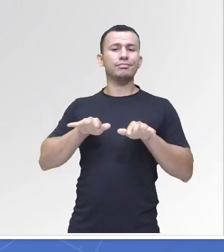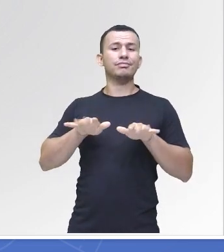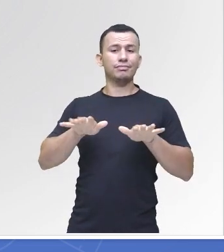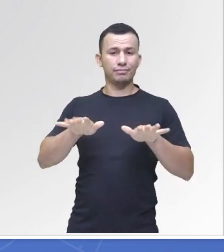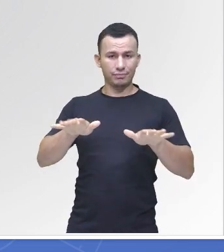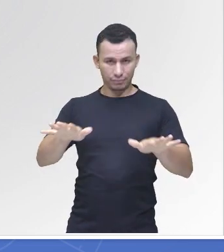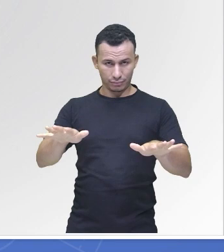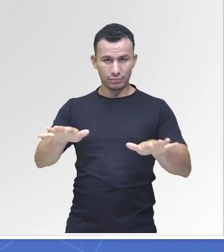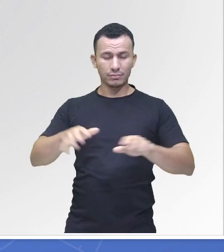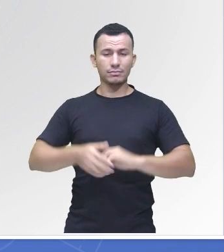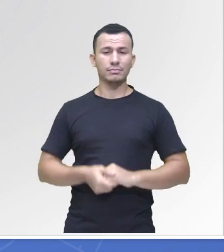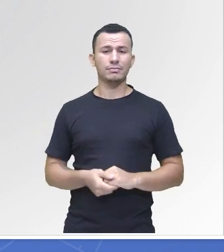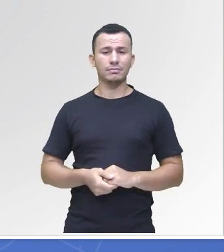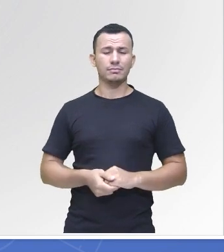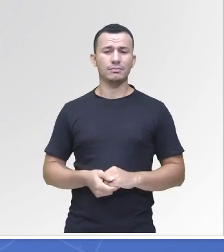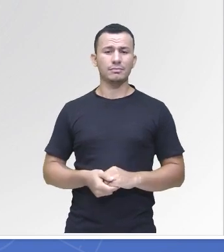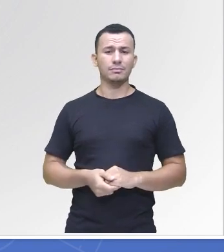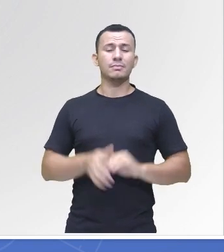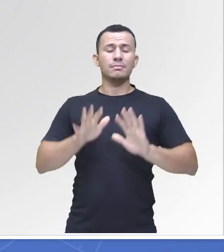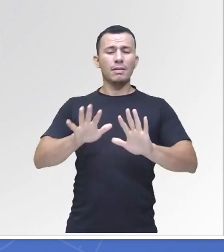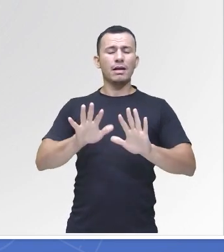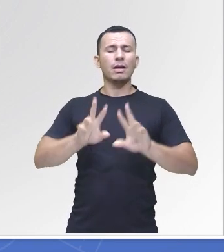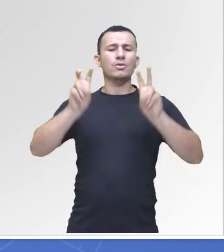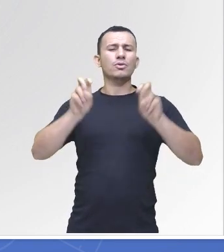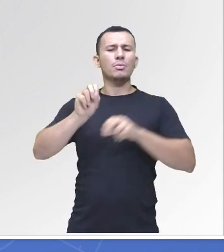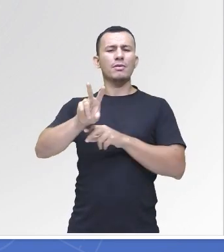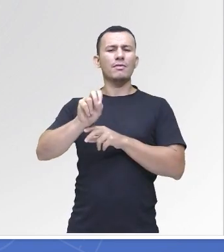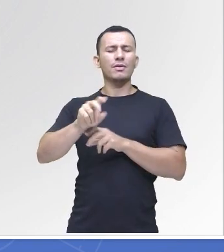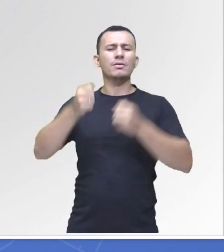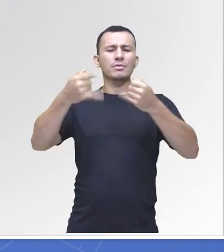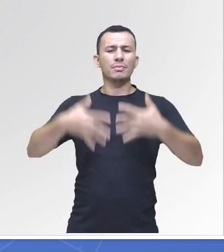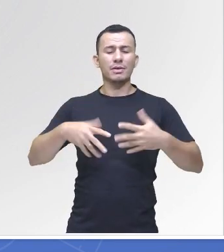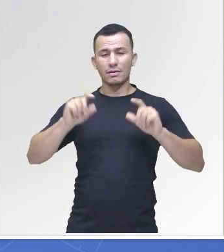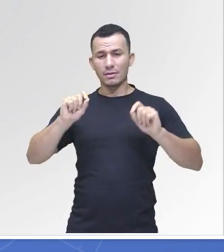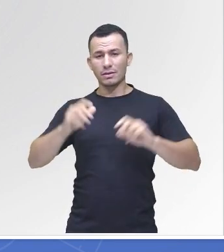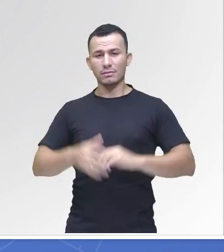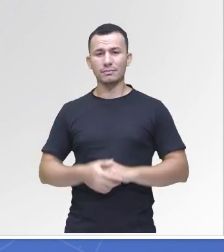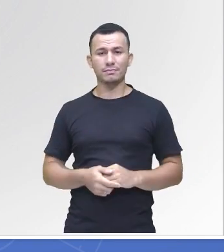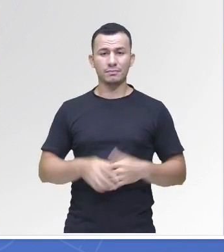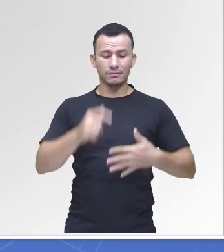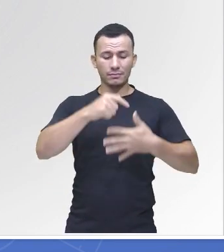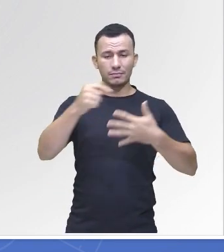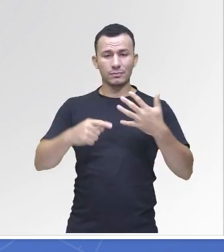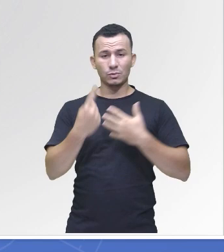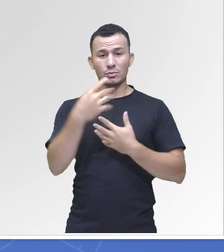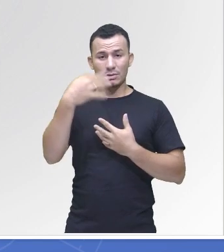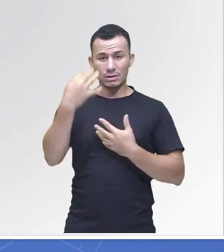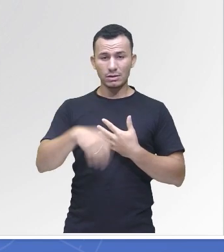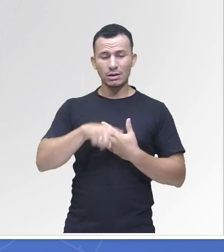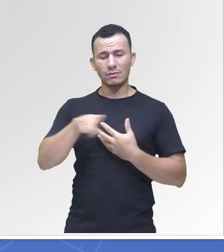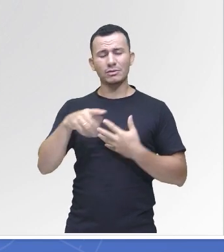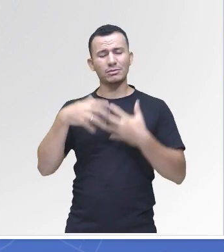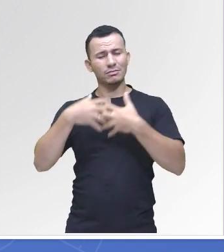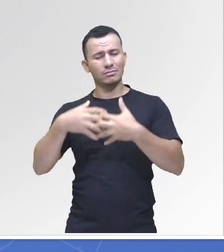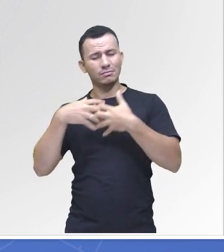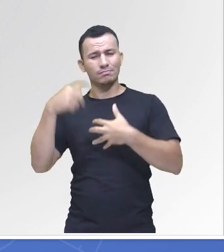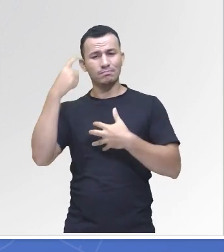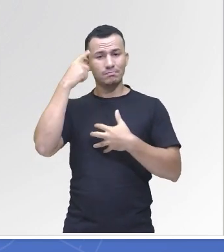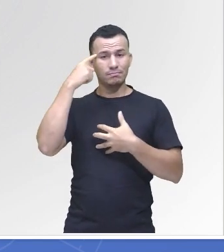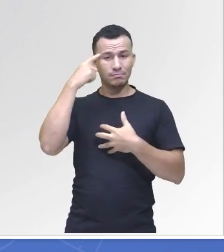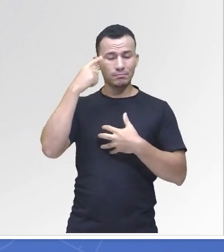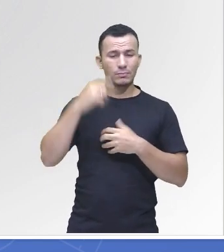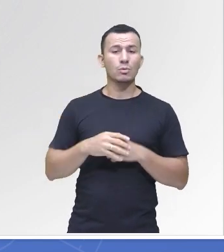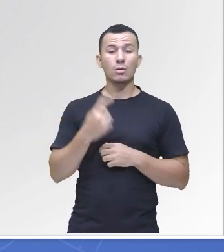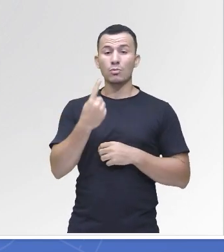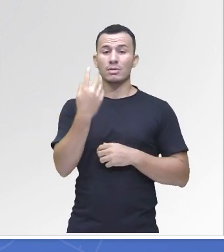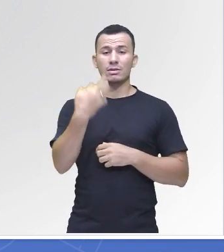desta para se multiplicar. Sobre os vírus, pode-se dizer que, né, nós temos 5 alternativas aí para vocês marcarem a única